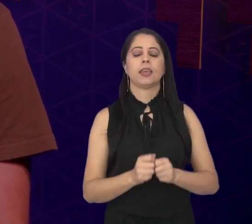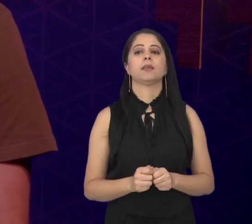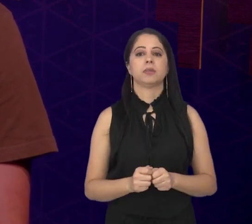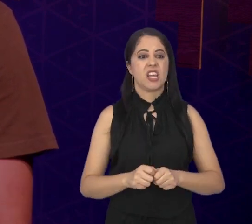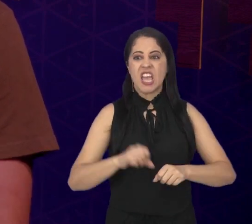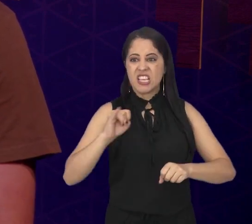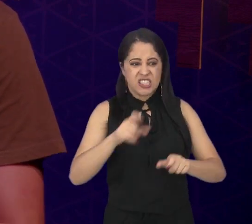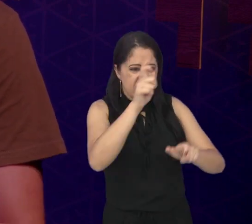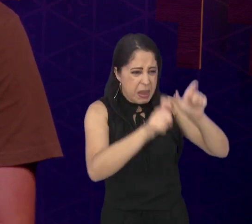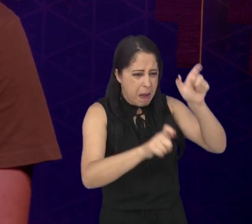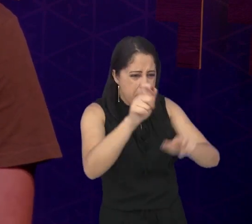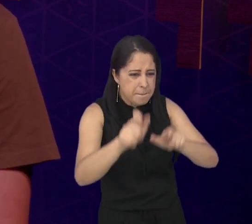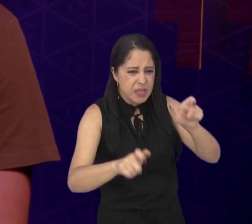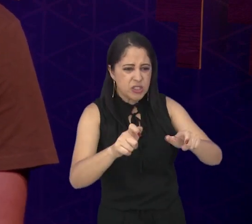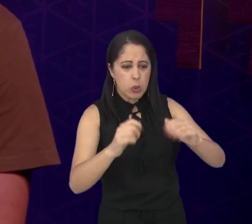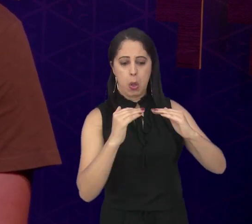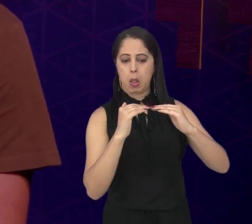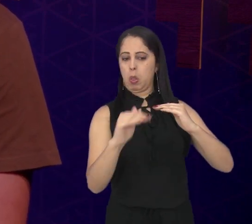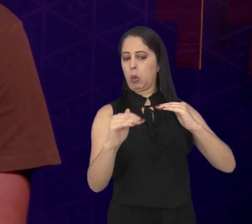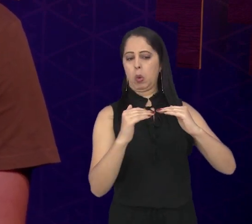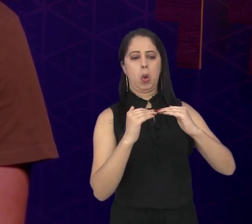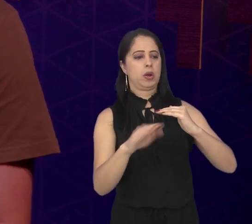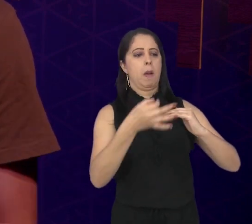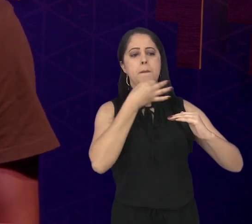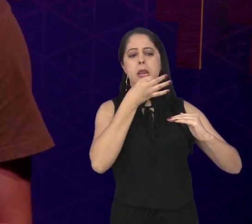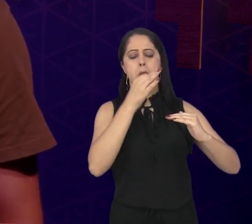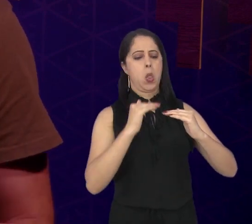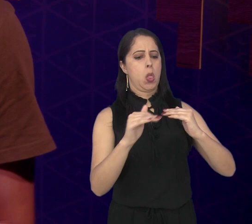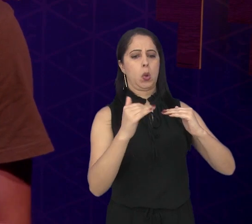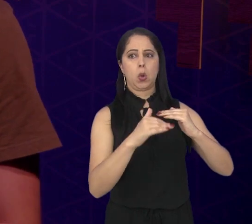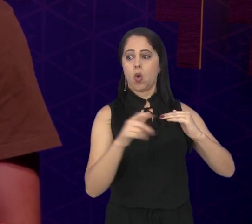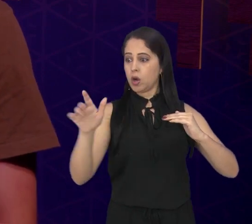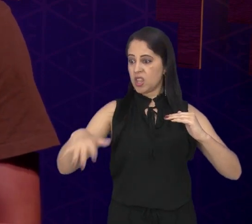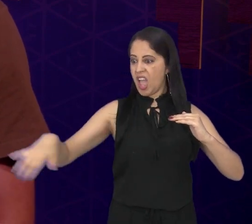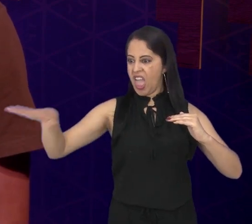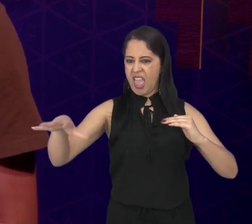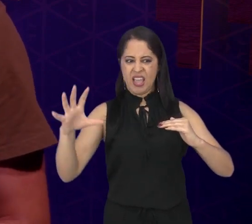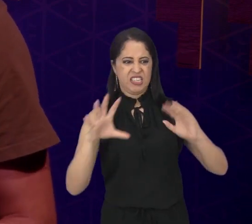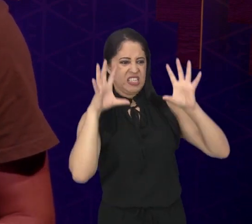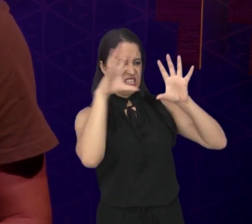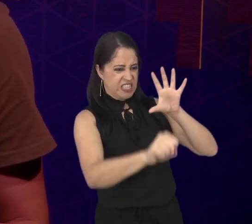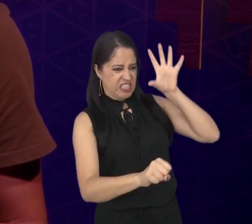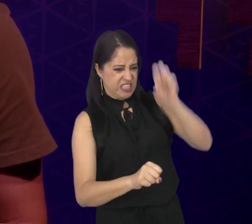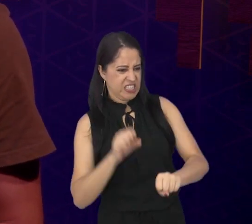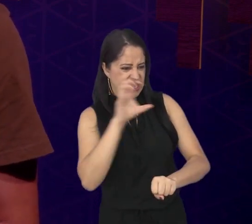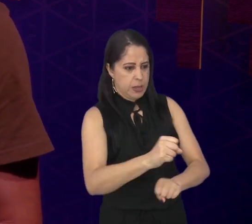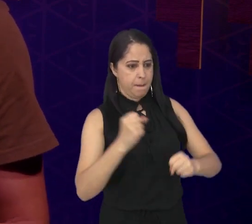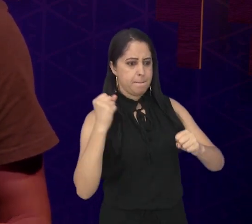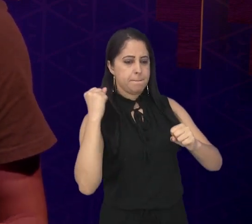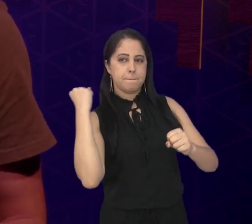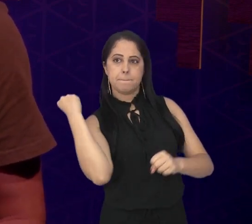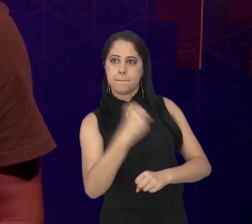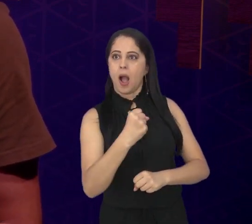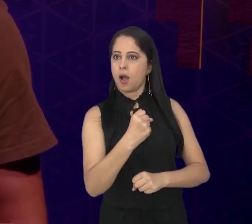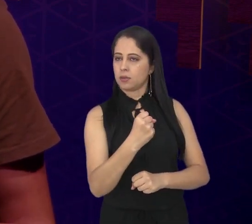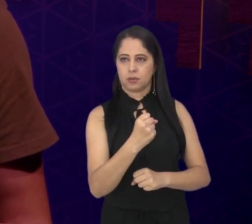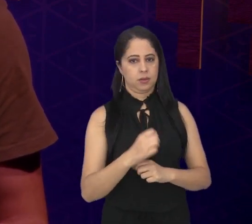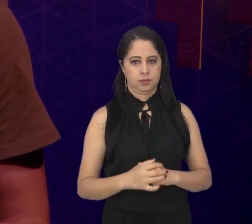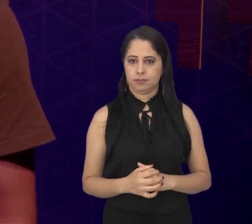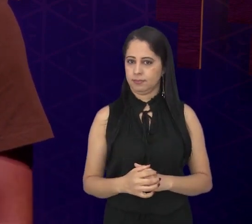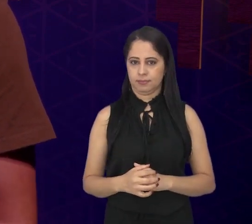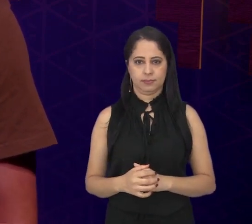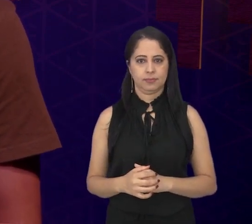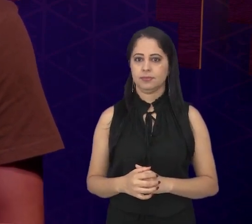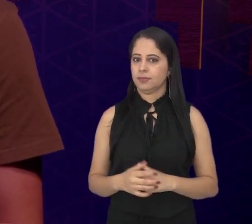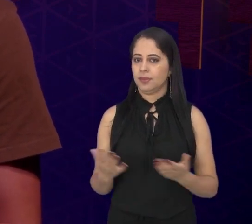que eles exterminam todos os Jedis, porque o Jedi tem esse lance de equilíbrio, não sei o que, vamos dialogar e pá,